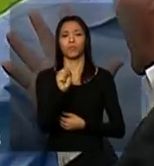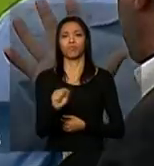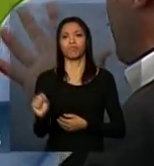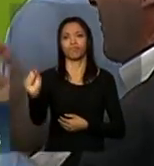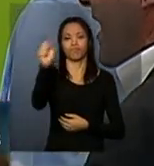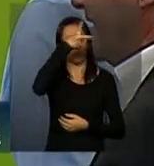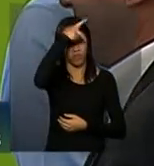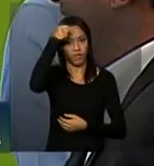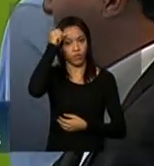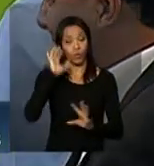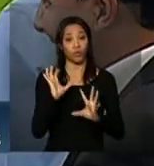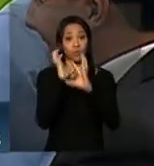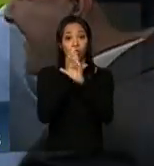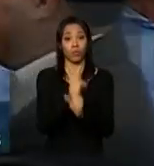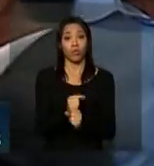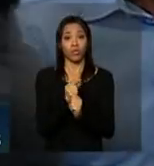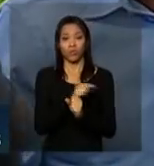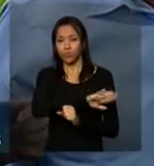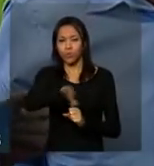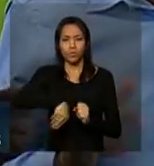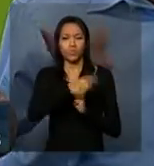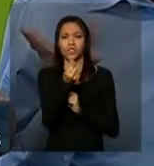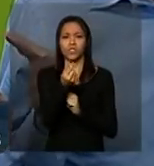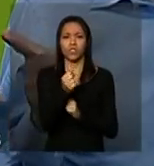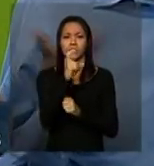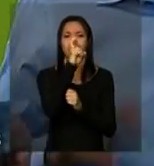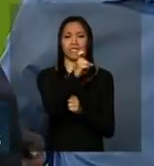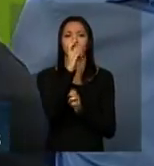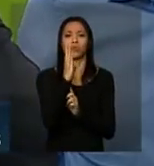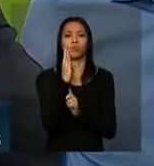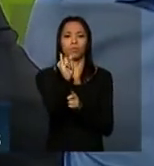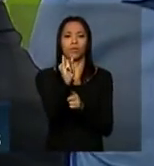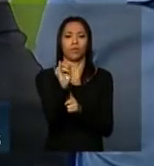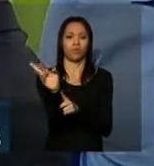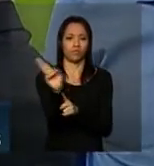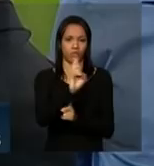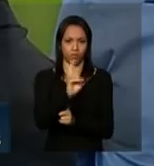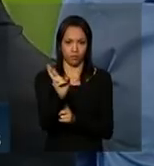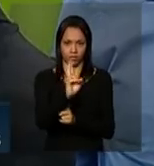investimento total de aproximadamente R bilhões